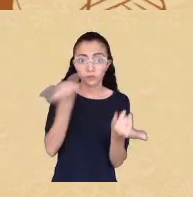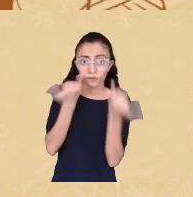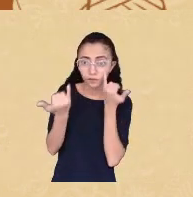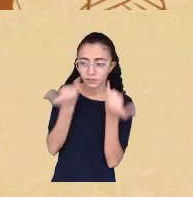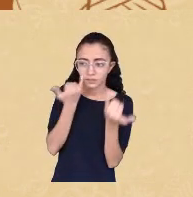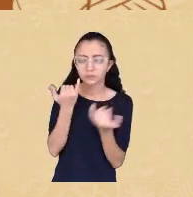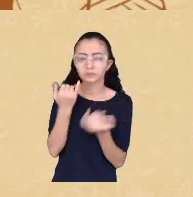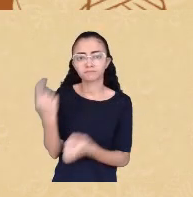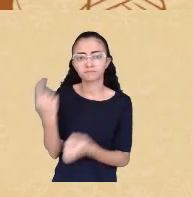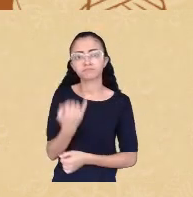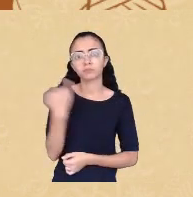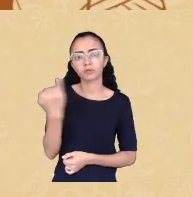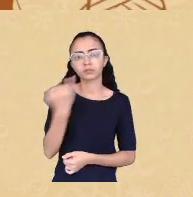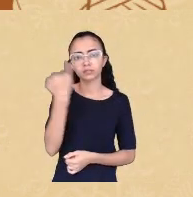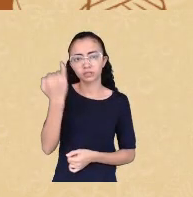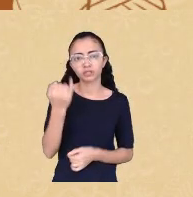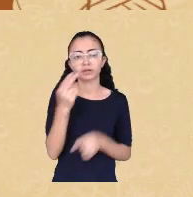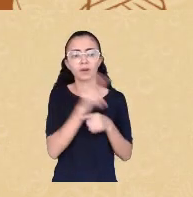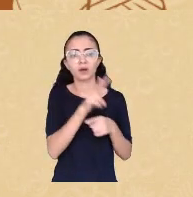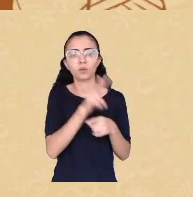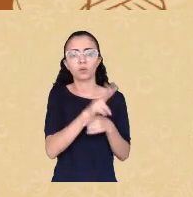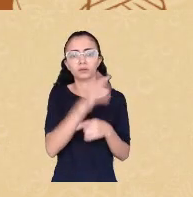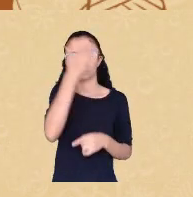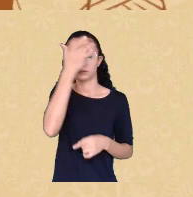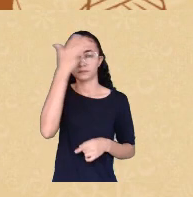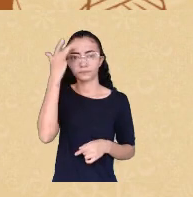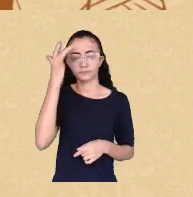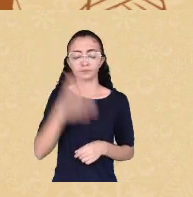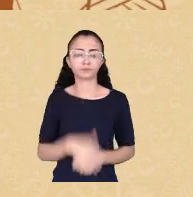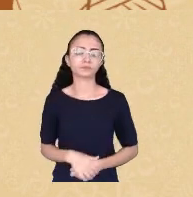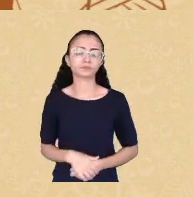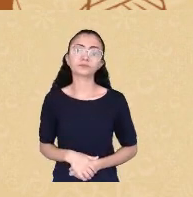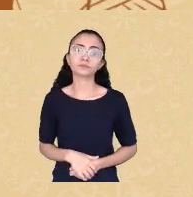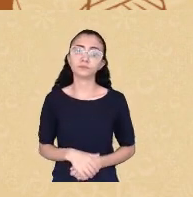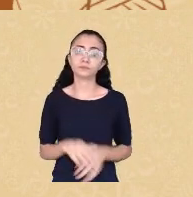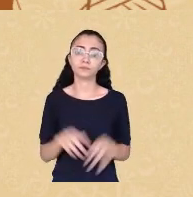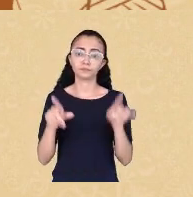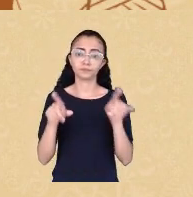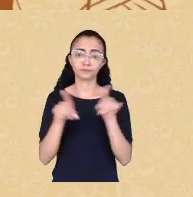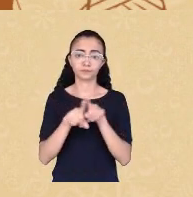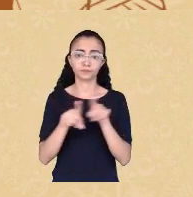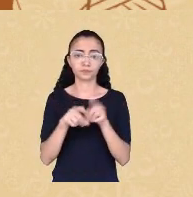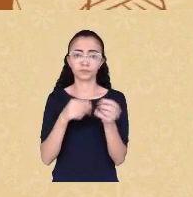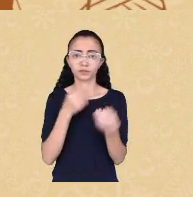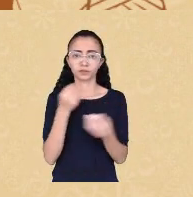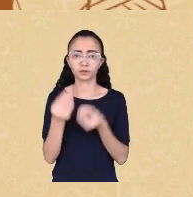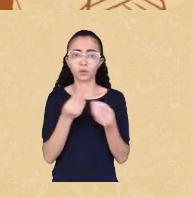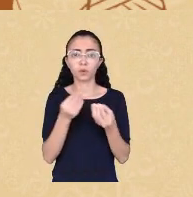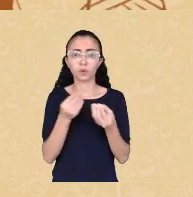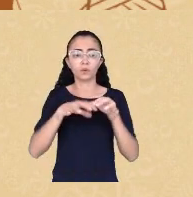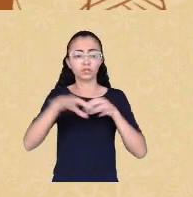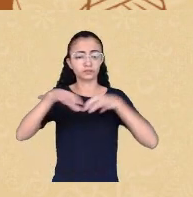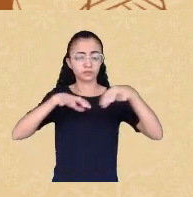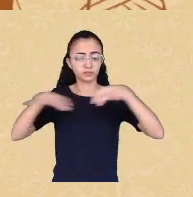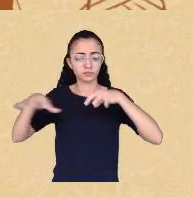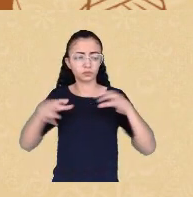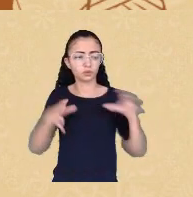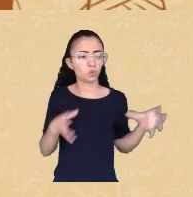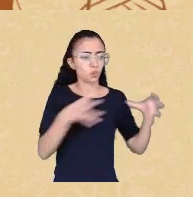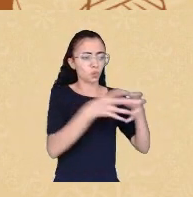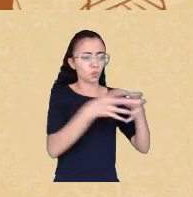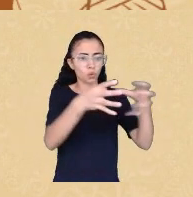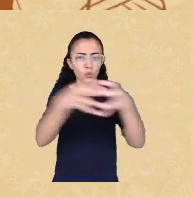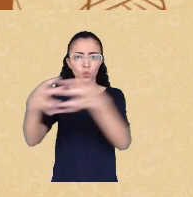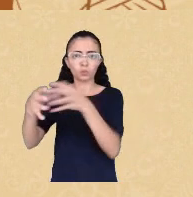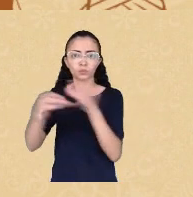mental. E aí, com relação à divisão por grupo identitário, a maioria que não encontrou